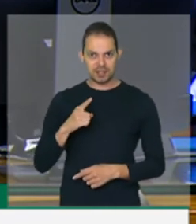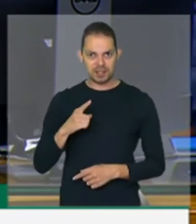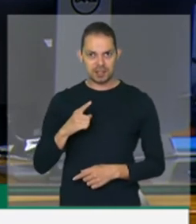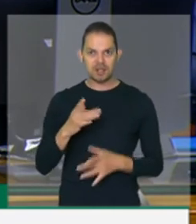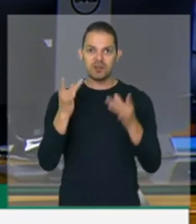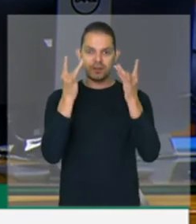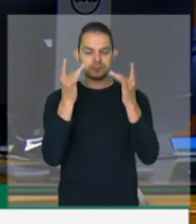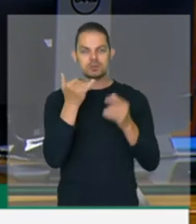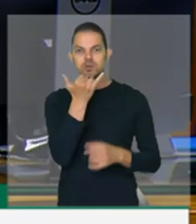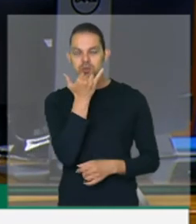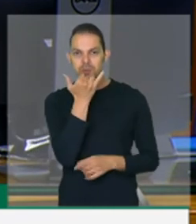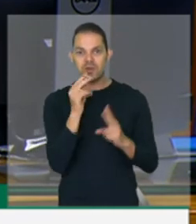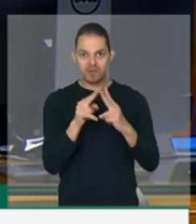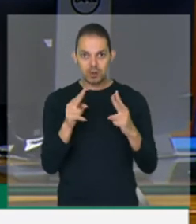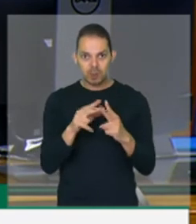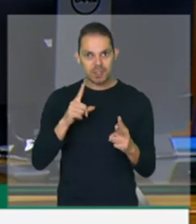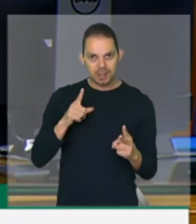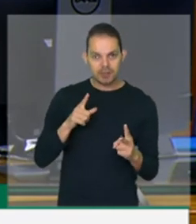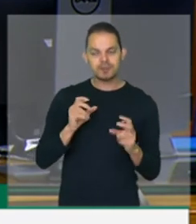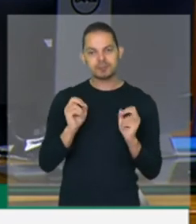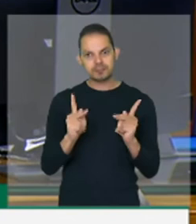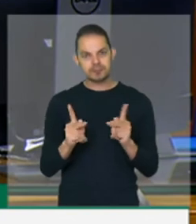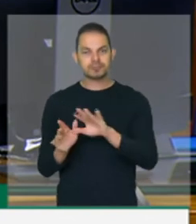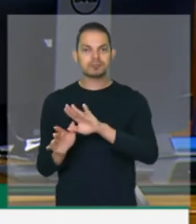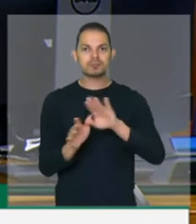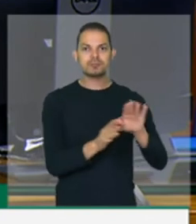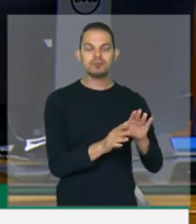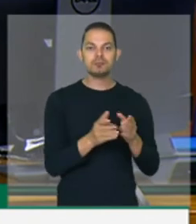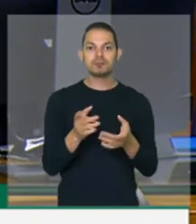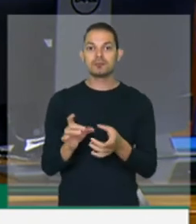virtualmente. Concedo a palavra